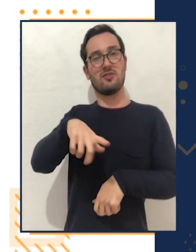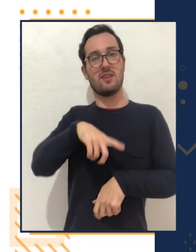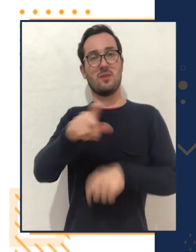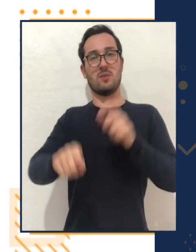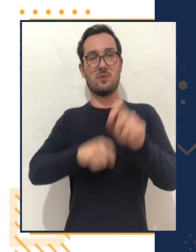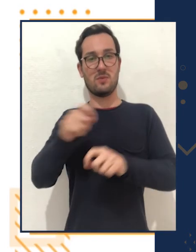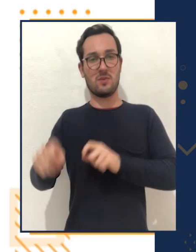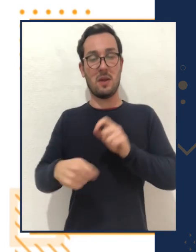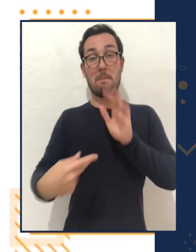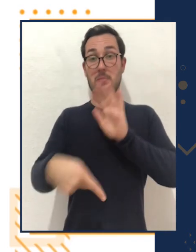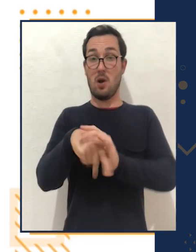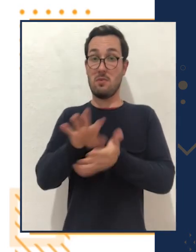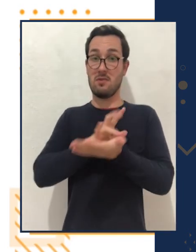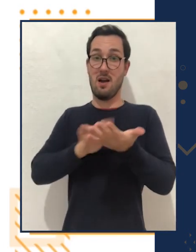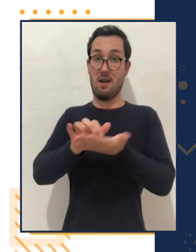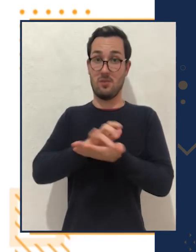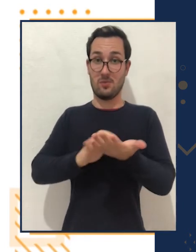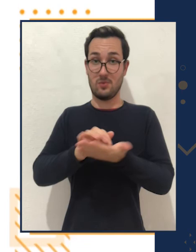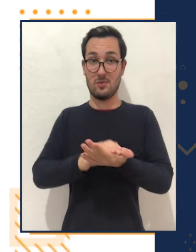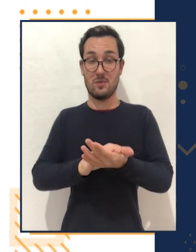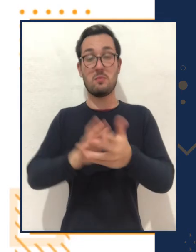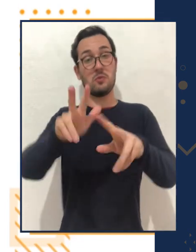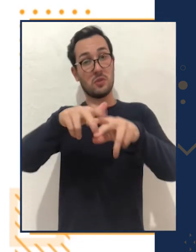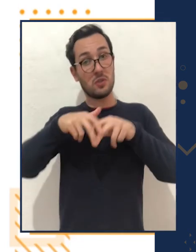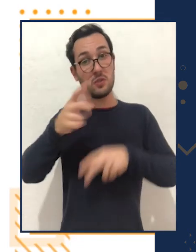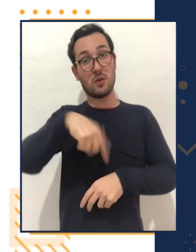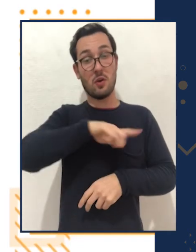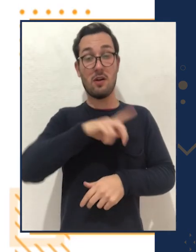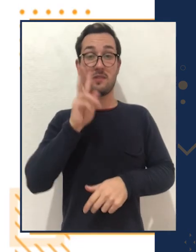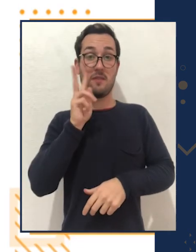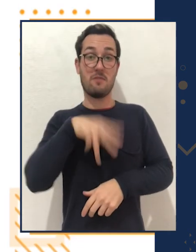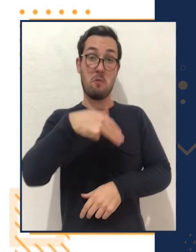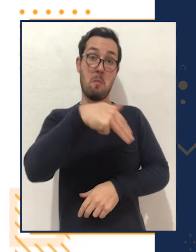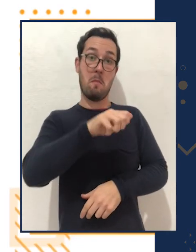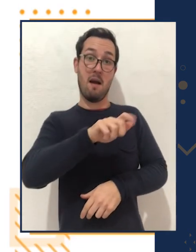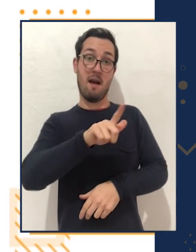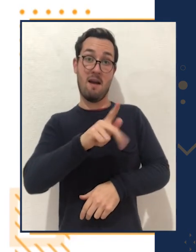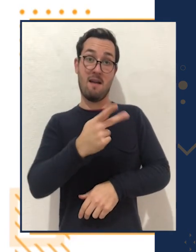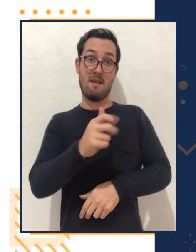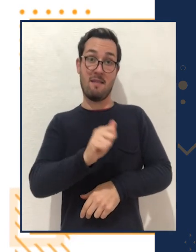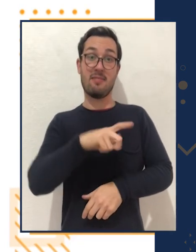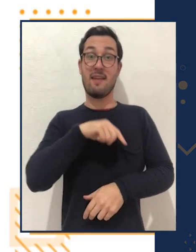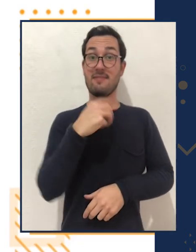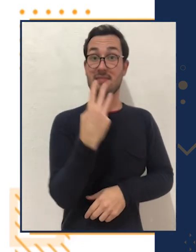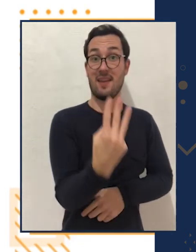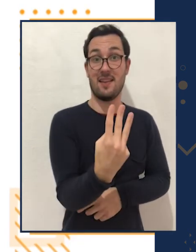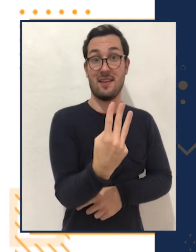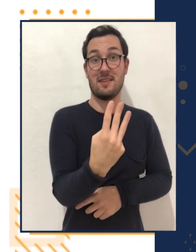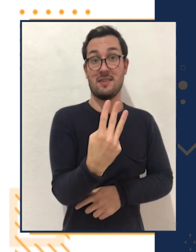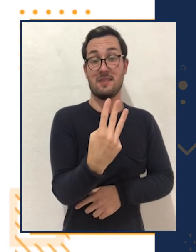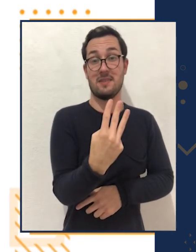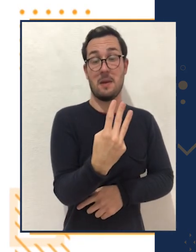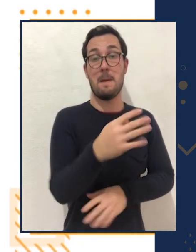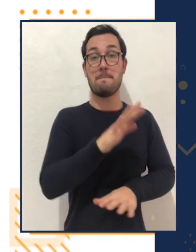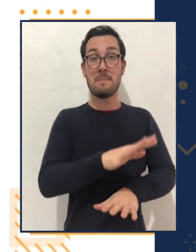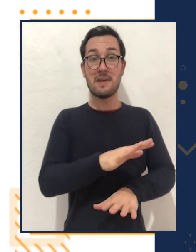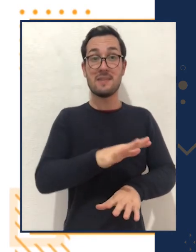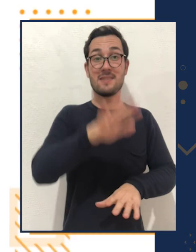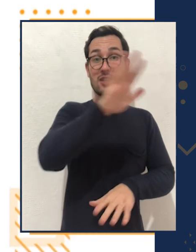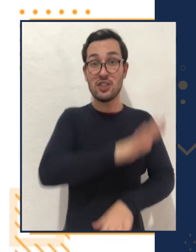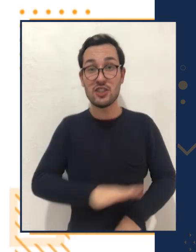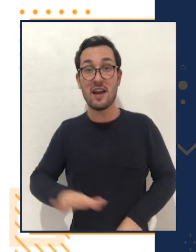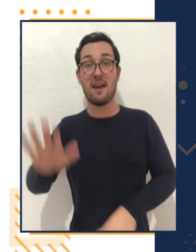afastando do F. Então a gente pode dizer que é menos I1, menos I2. Então, menos I1, menos I2, mais I3. Isolando I3